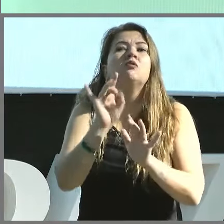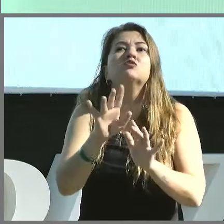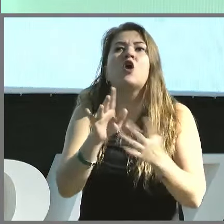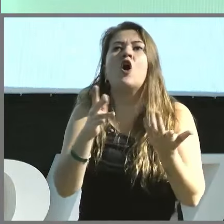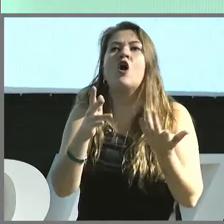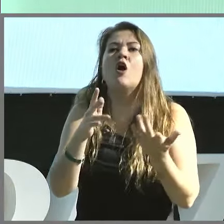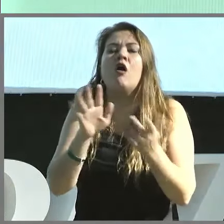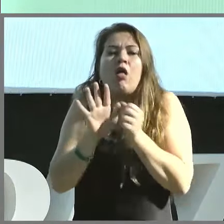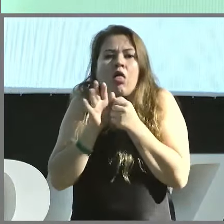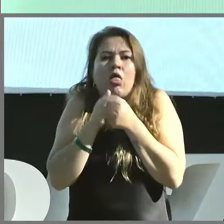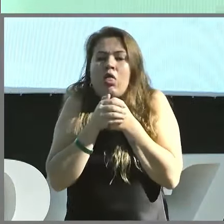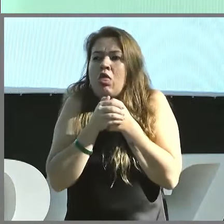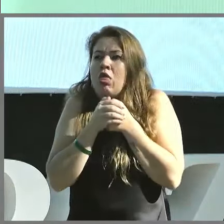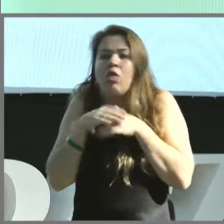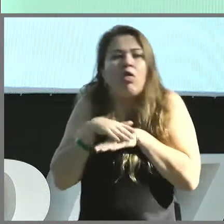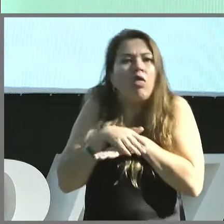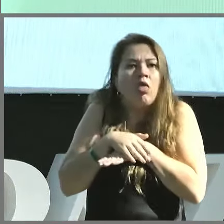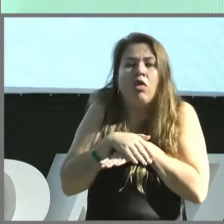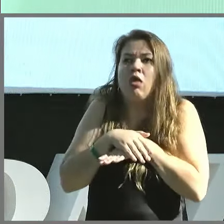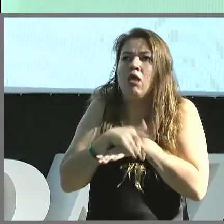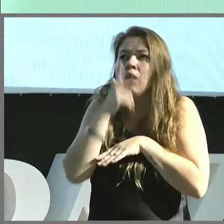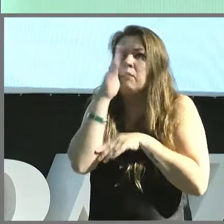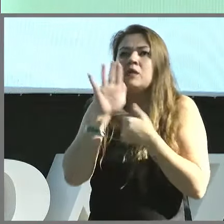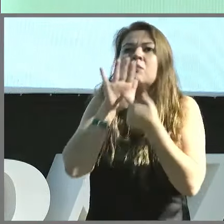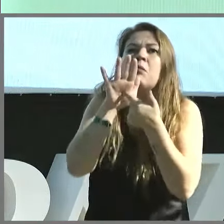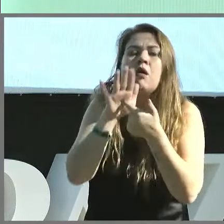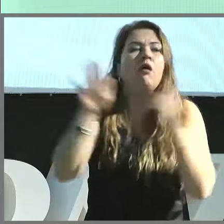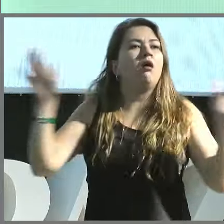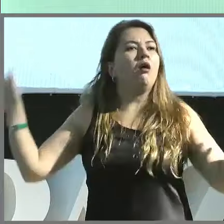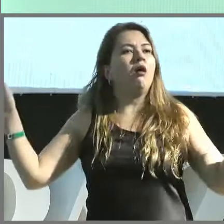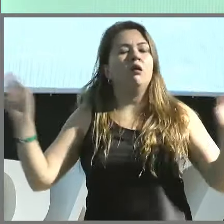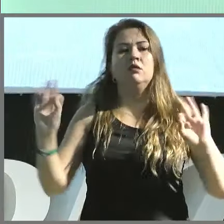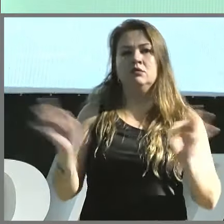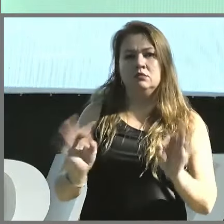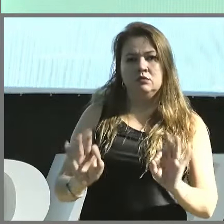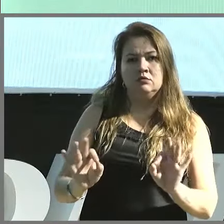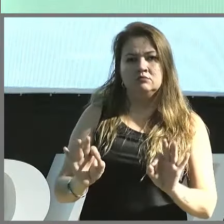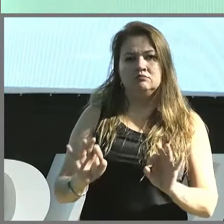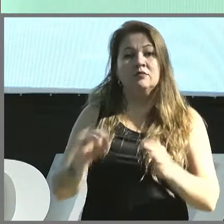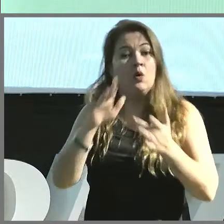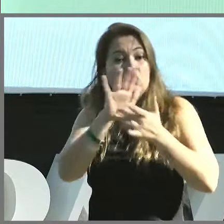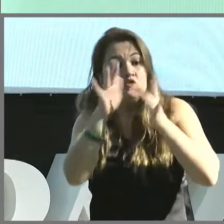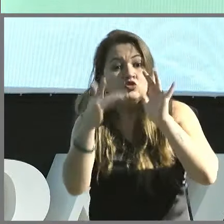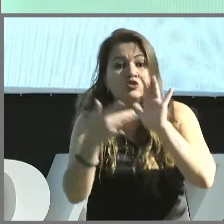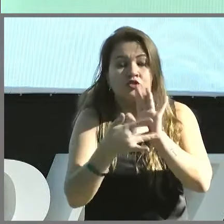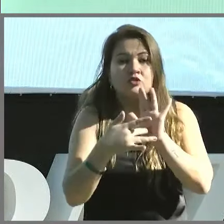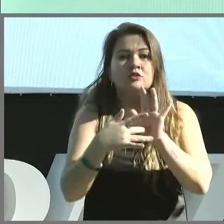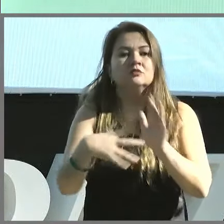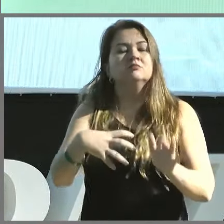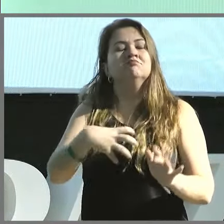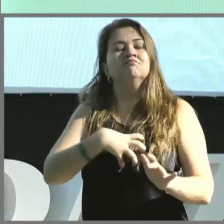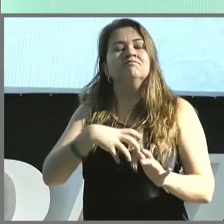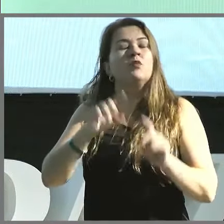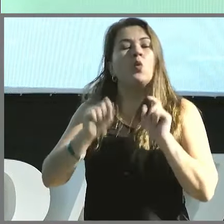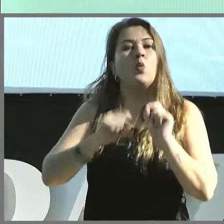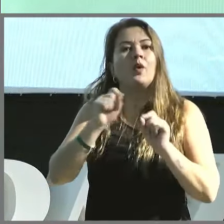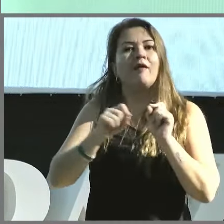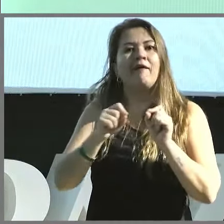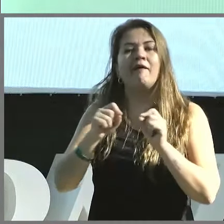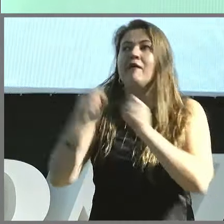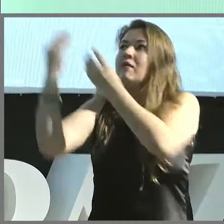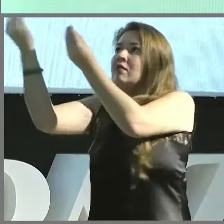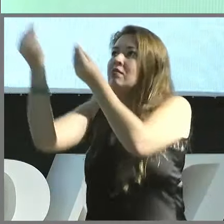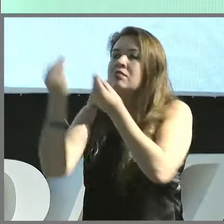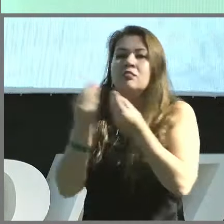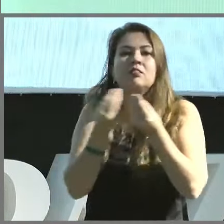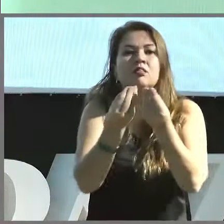mística, oculto à realidade do cotidiano. Devolveu-nos um Jesus cientista, devolveu-nos